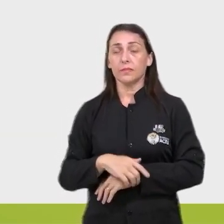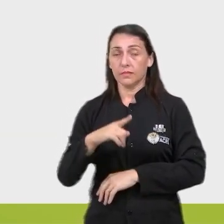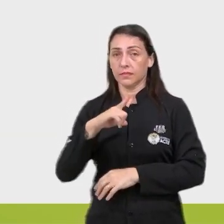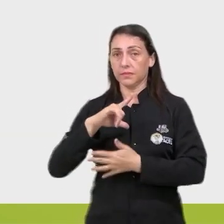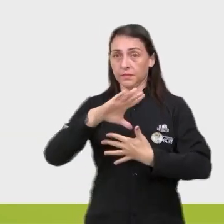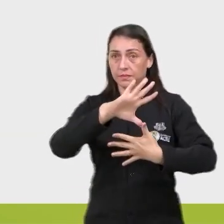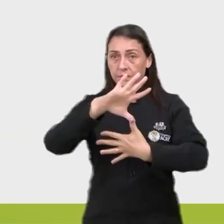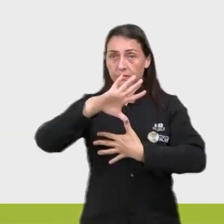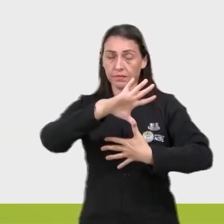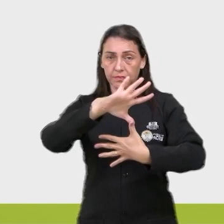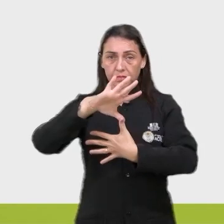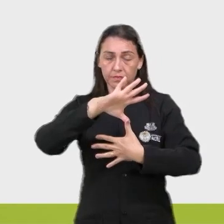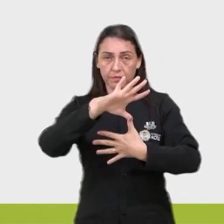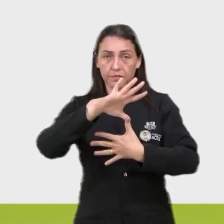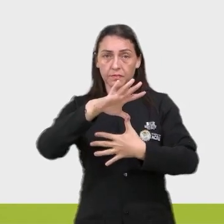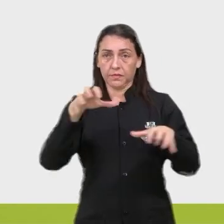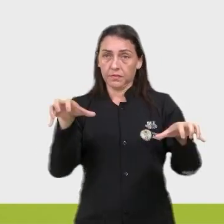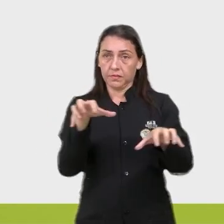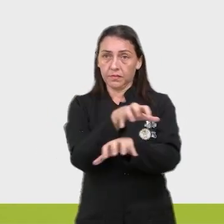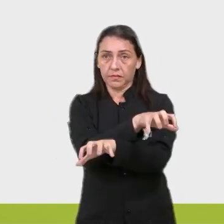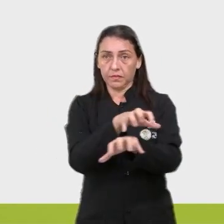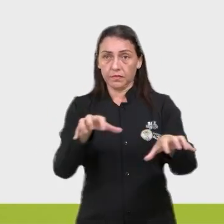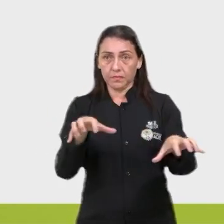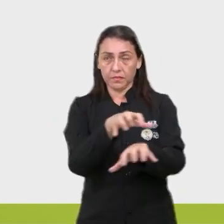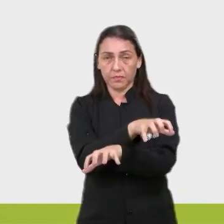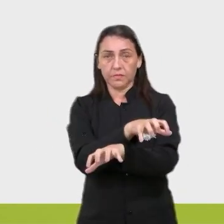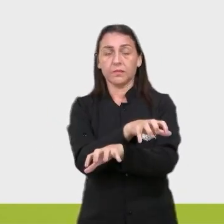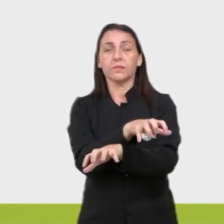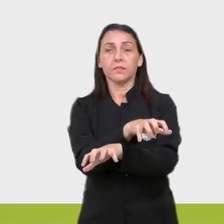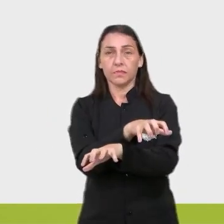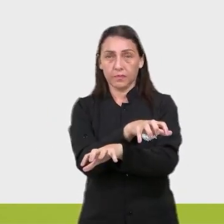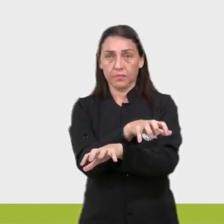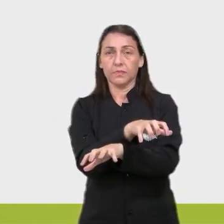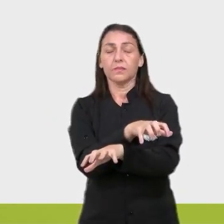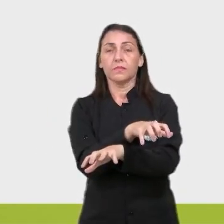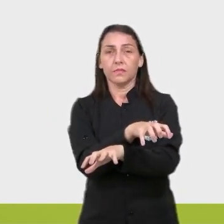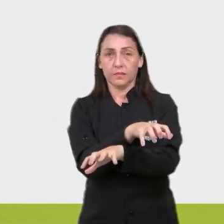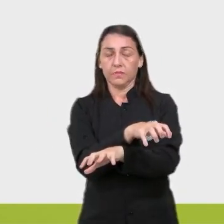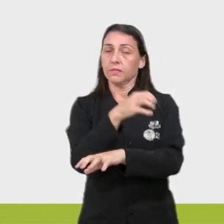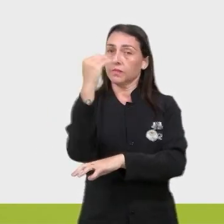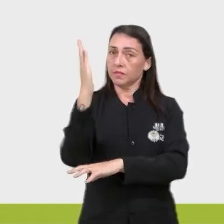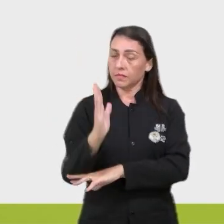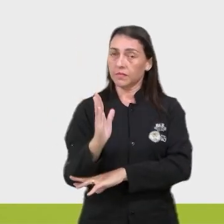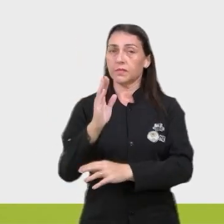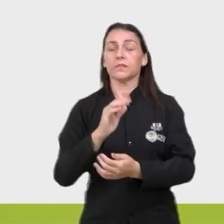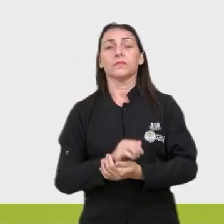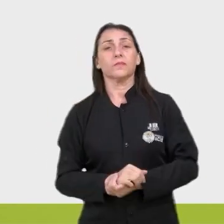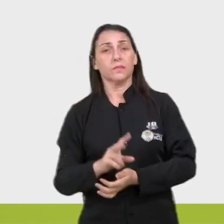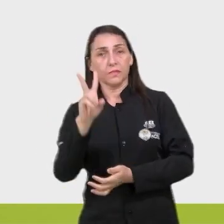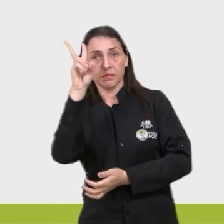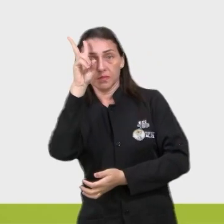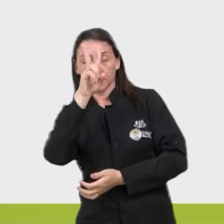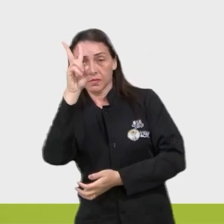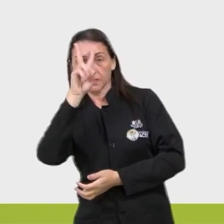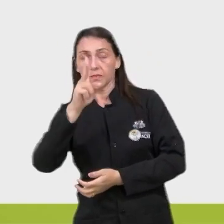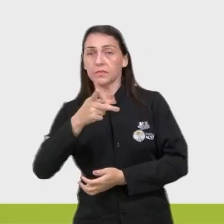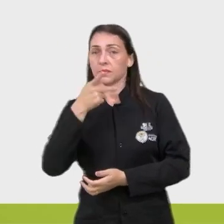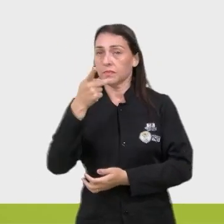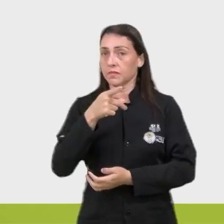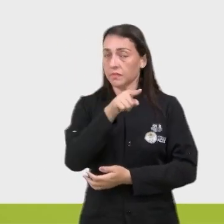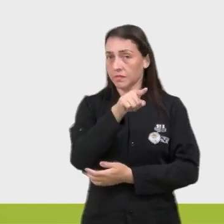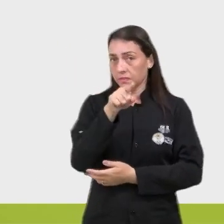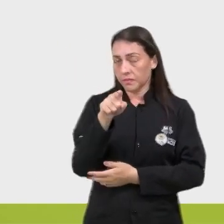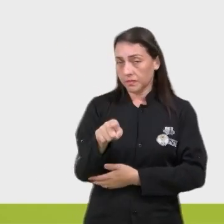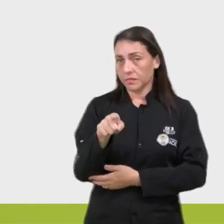Aqui nós temos o mapa do domínio morfoclimático, dos domínios morfoclimáticos do Brasil. Lembra que eu falei para vocês agora há